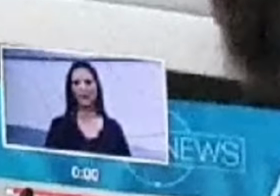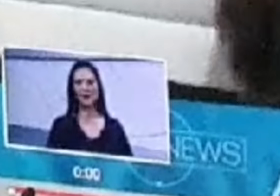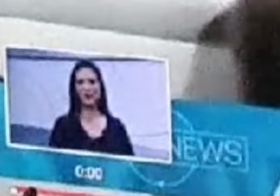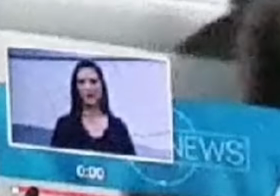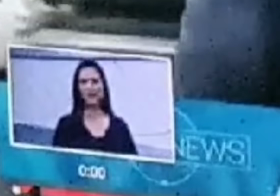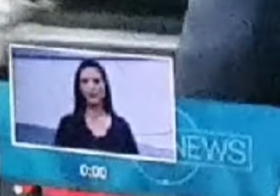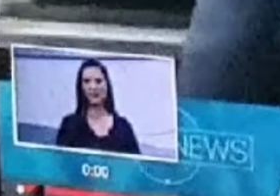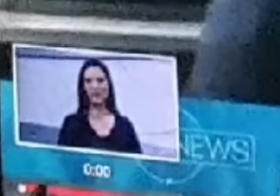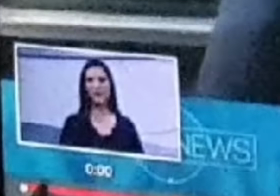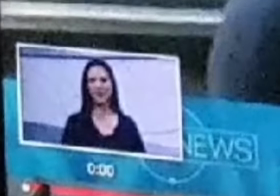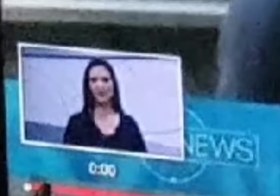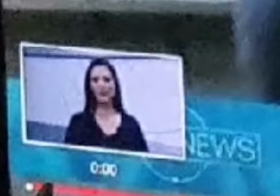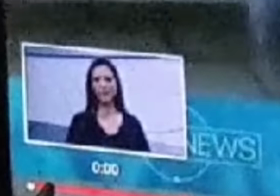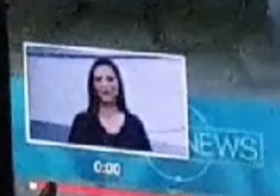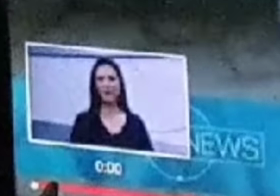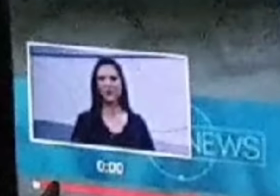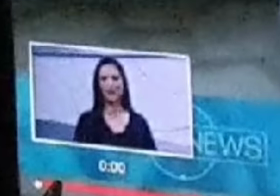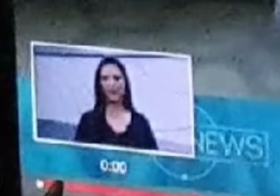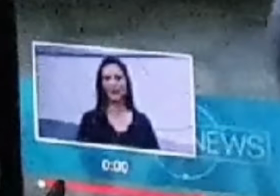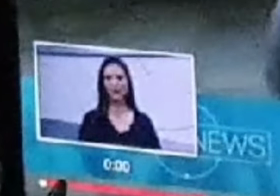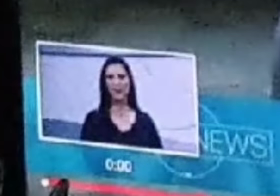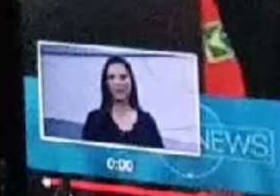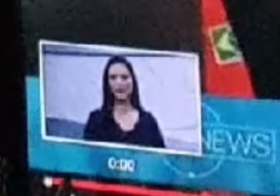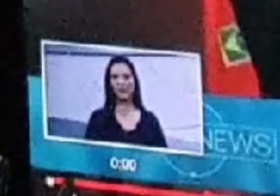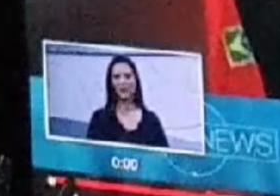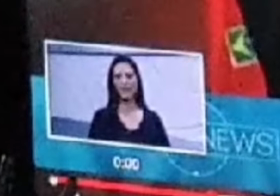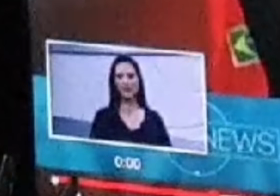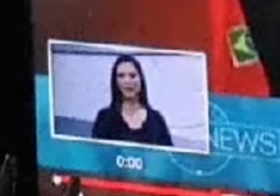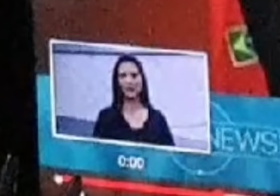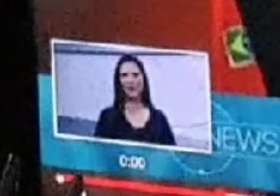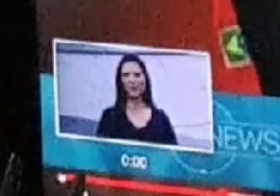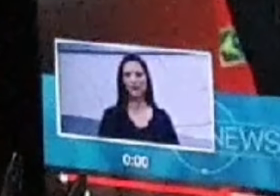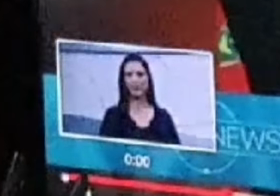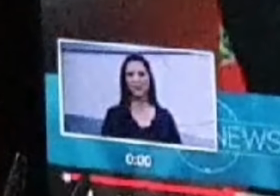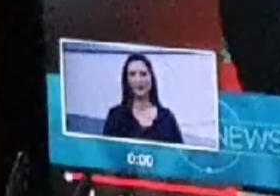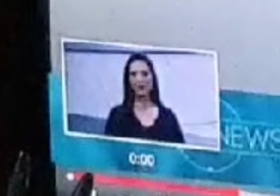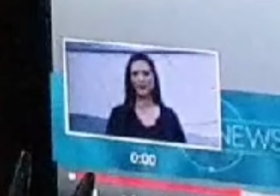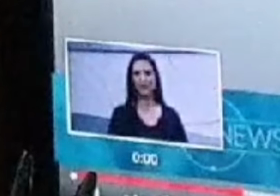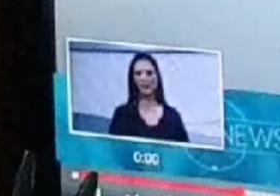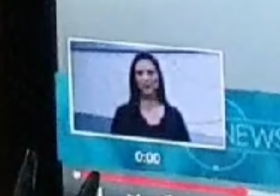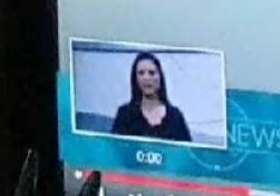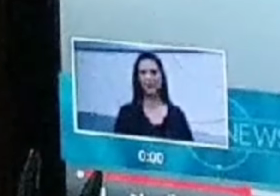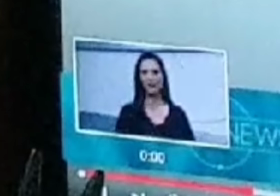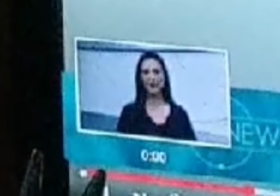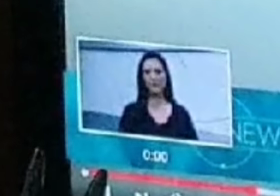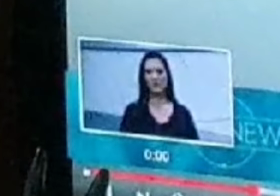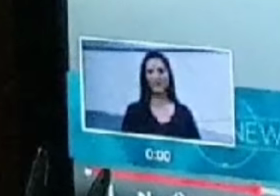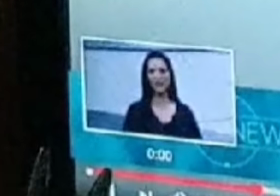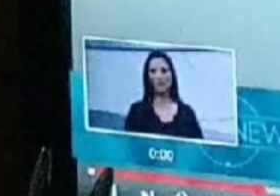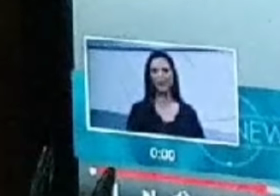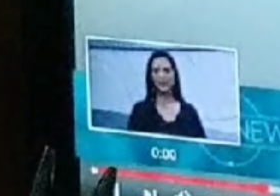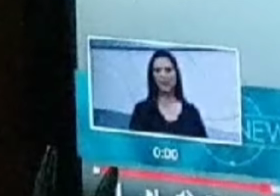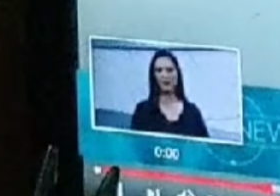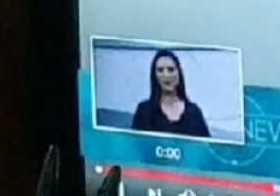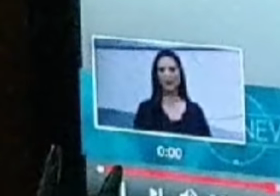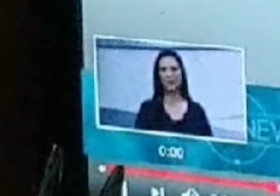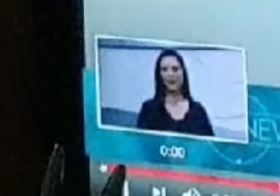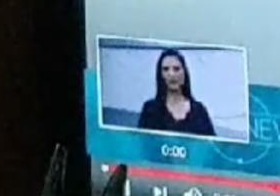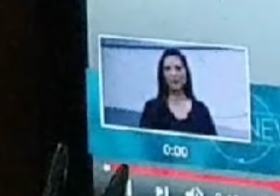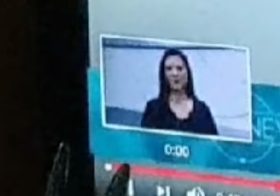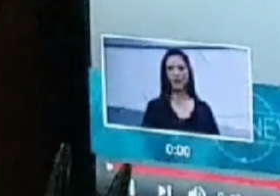máquina pública financiou campanhas e interesses pessoais no governo do petista. O presidente Lula também